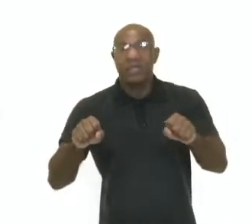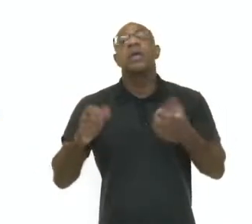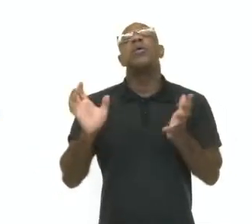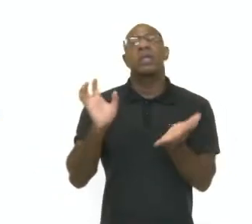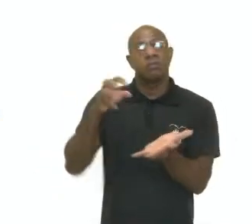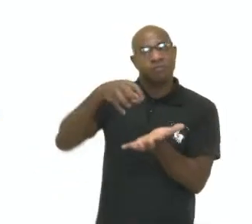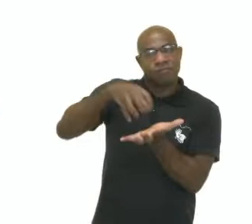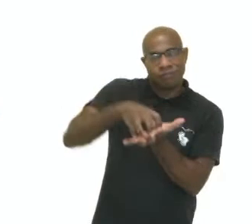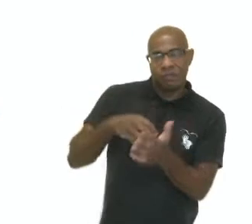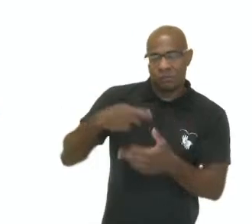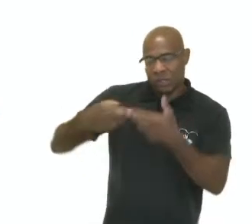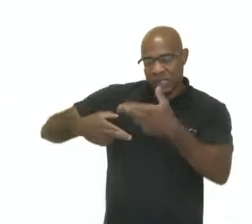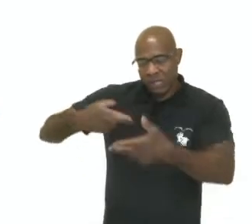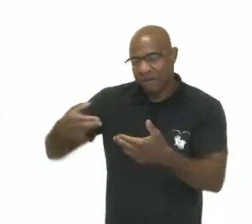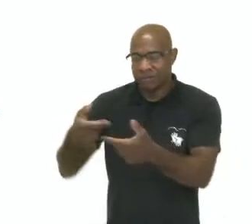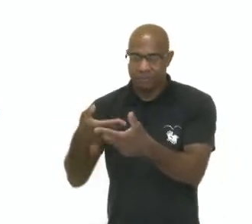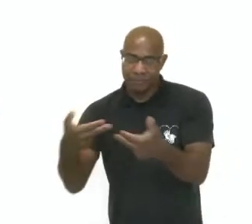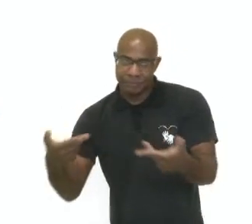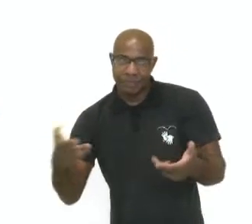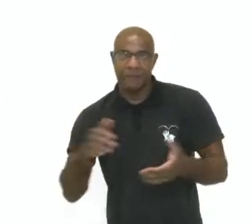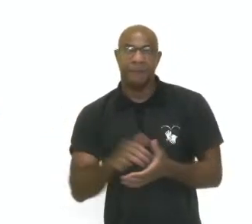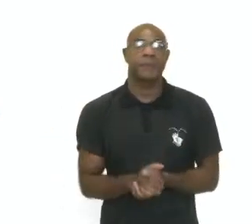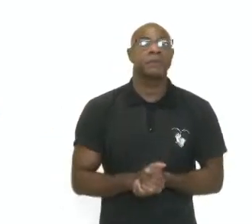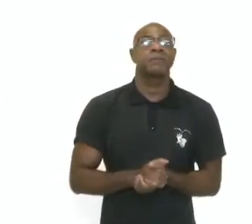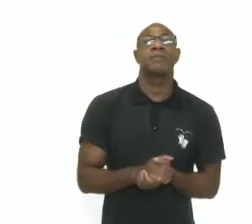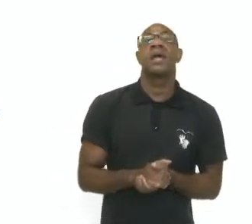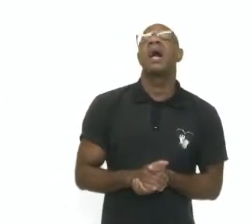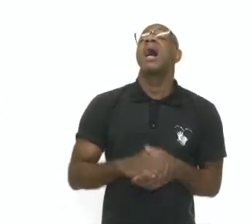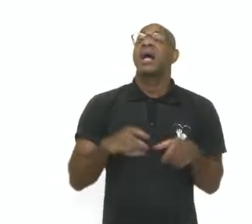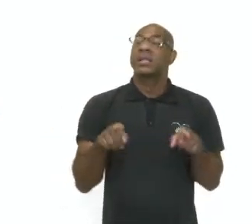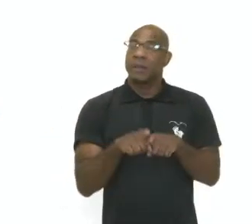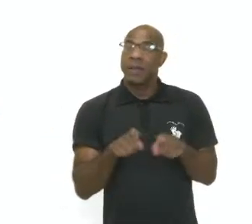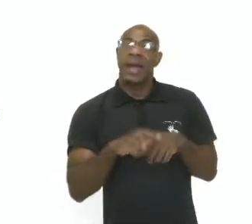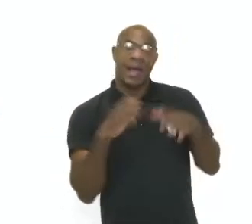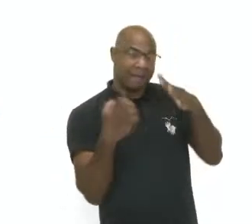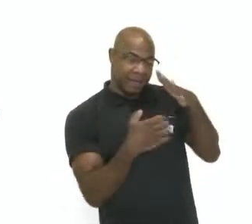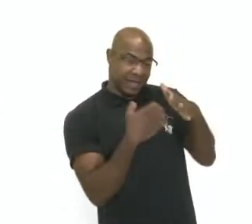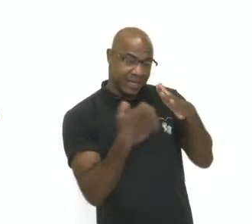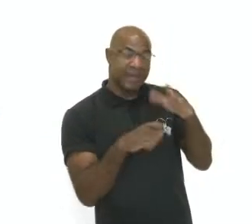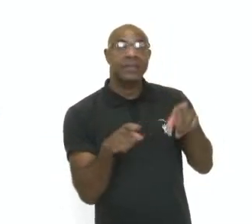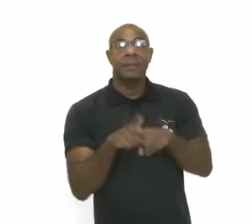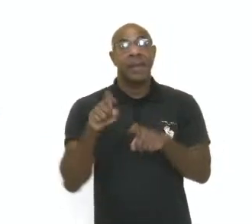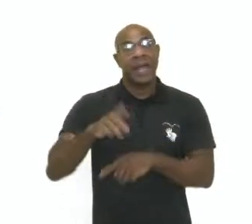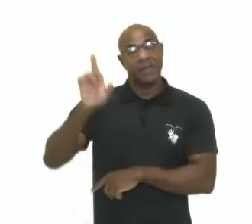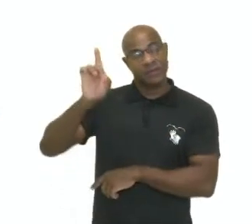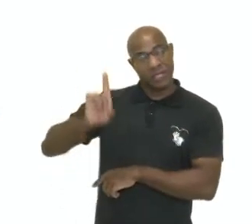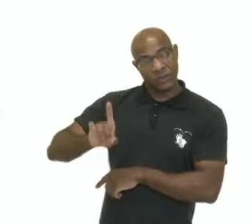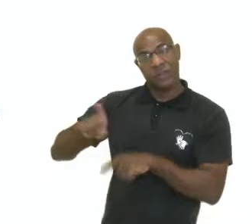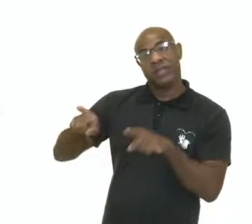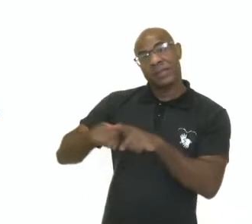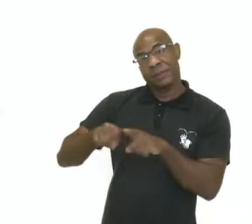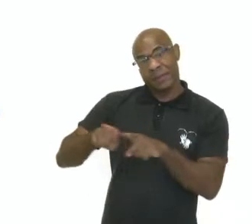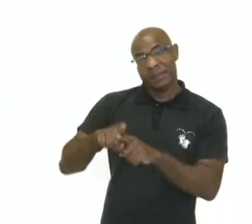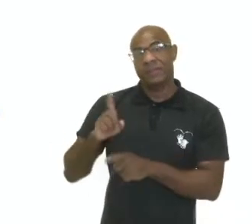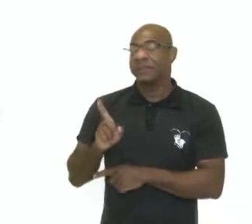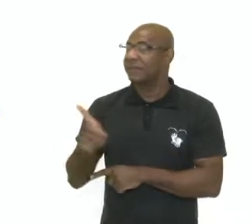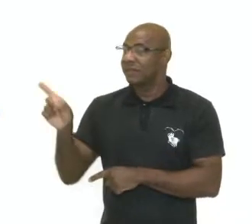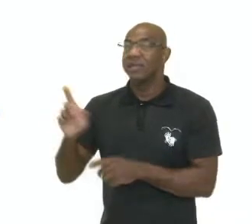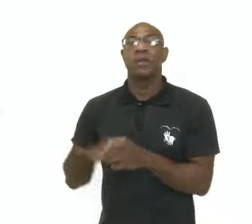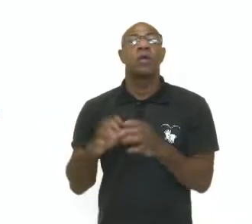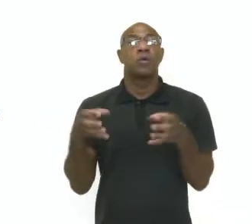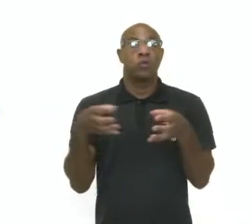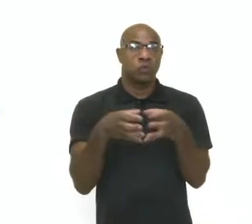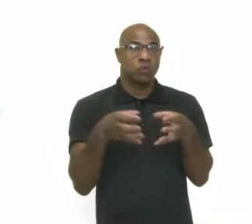sustentáveis, defende. A empresária também é fundadora e co-diretora da Unplastfi, uma